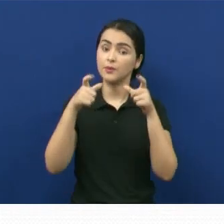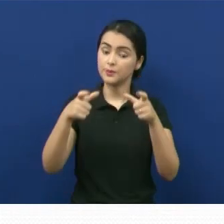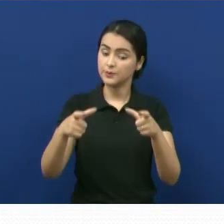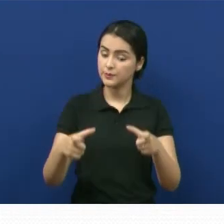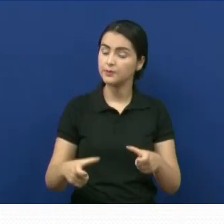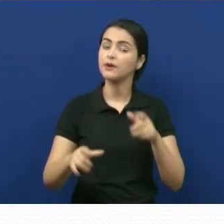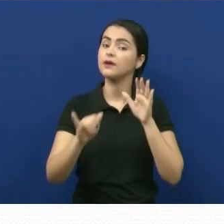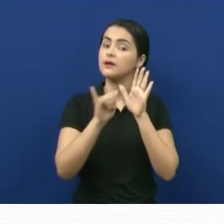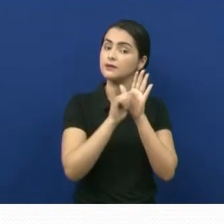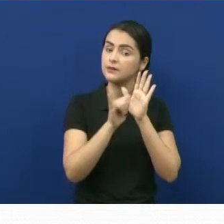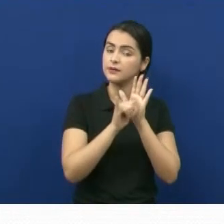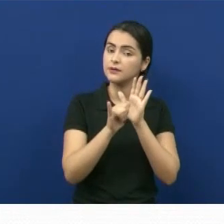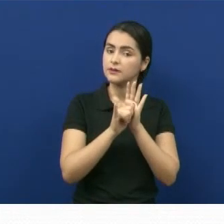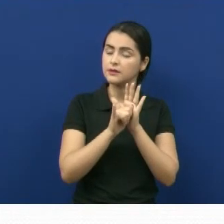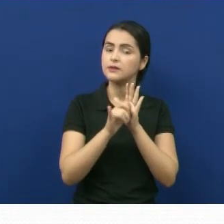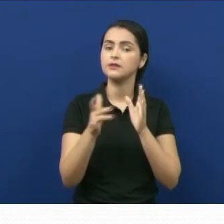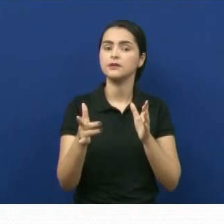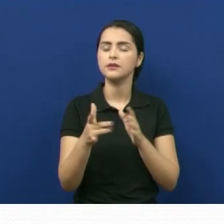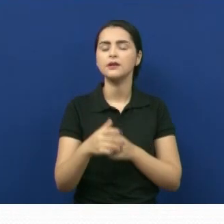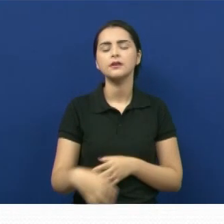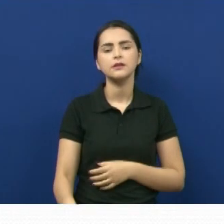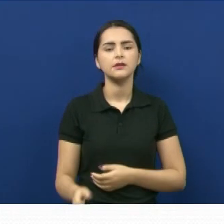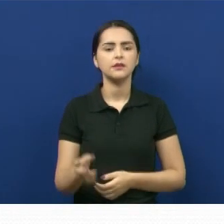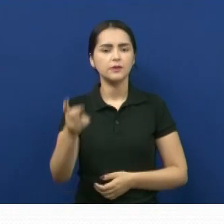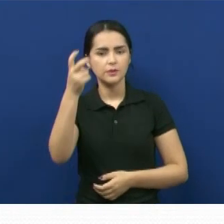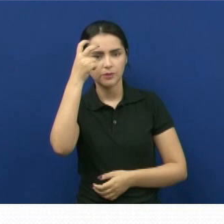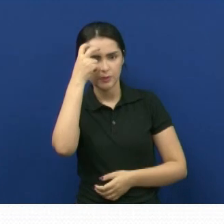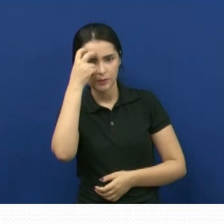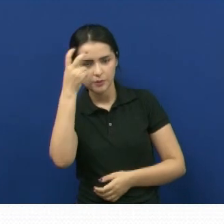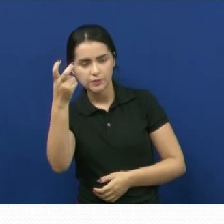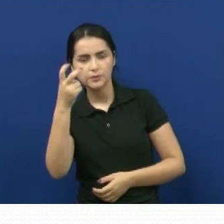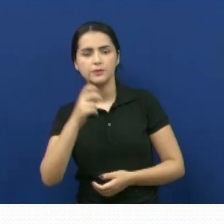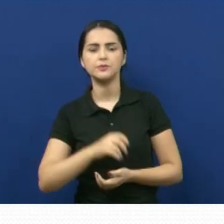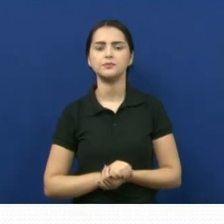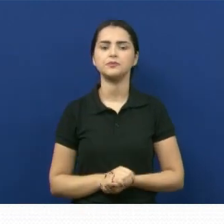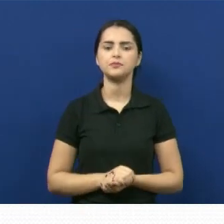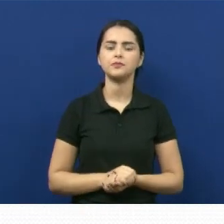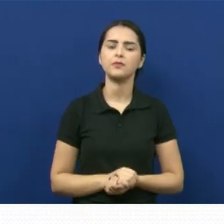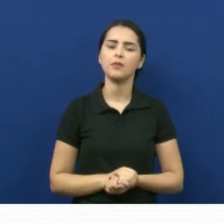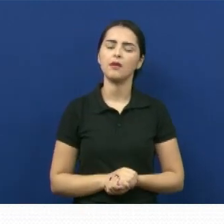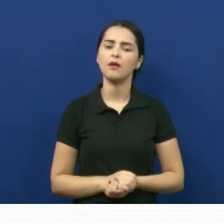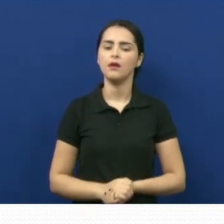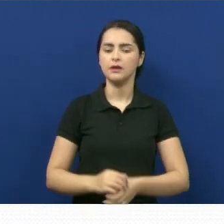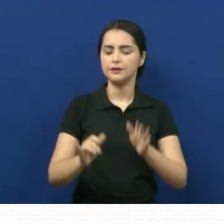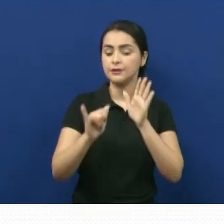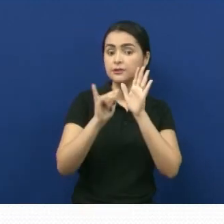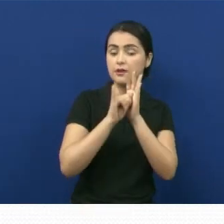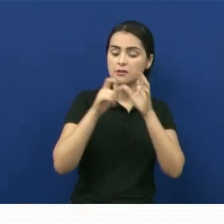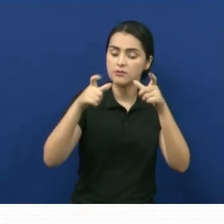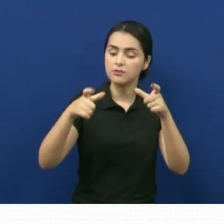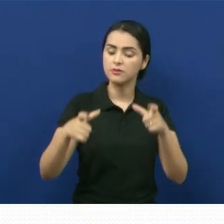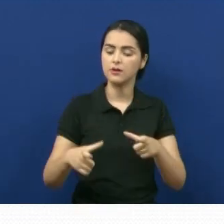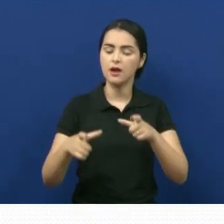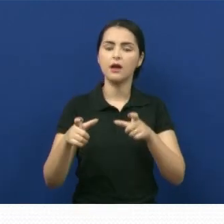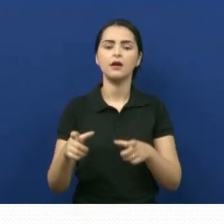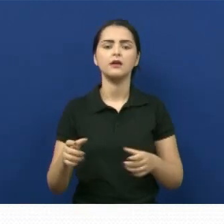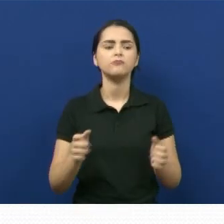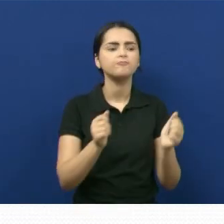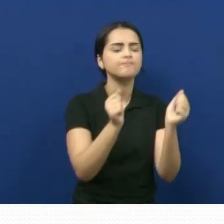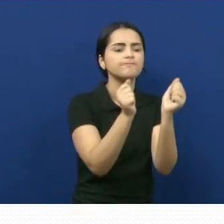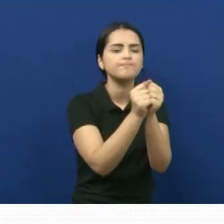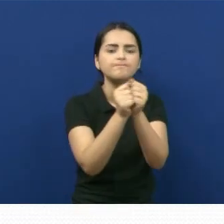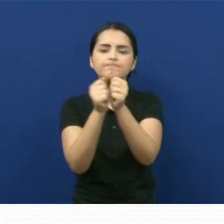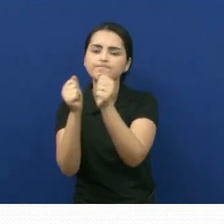é identidade cultural, lugar, identidade e cultura. A identidade dos lugares se refere ao conjunto de